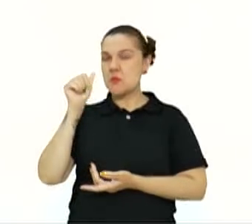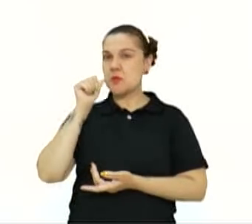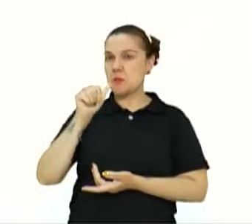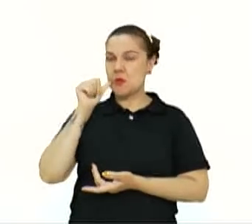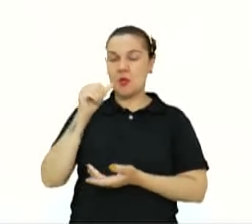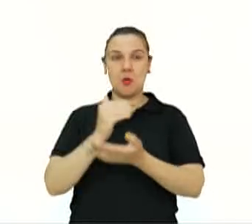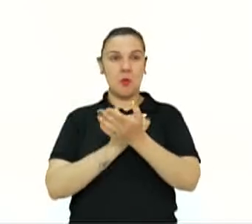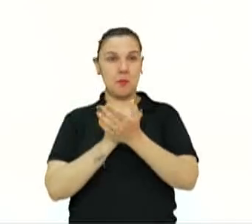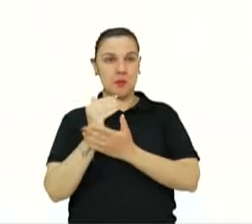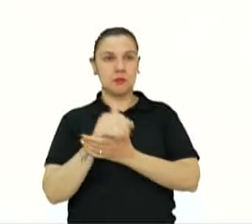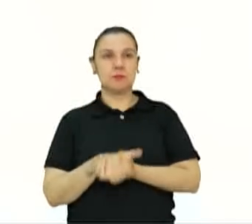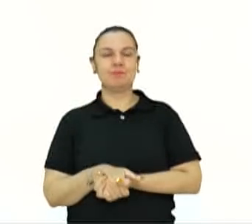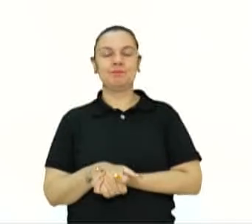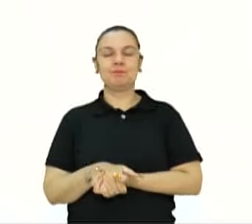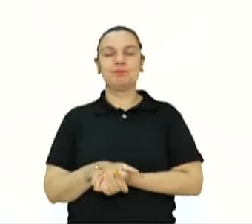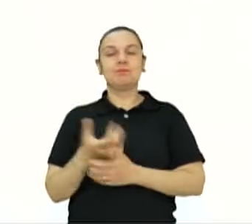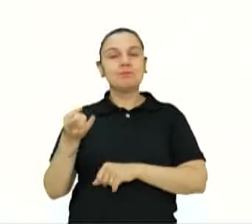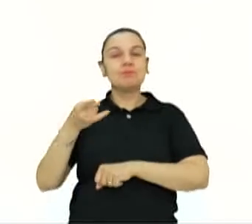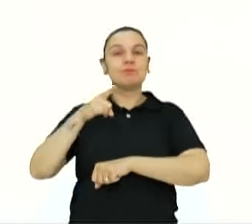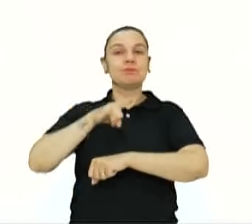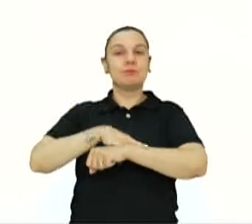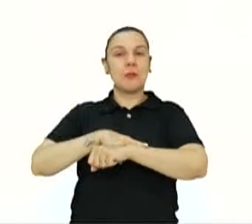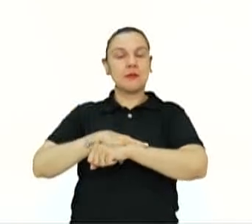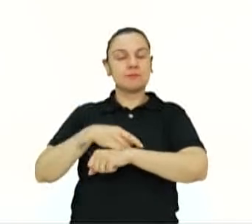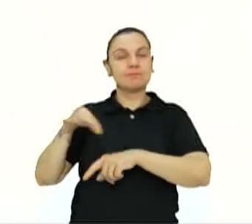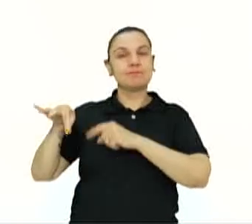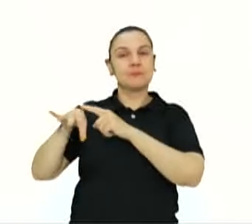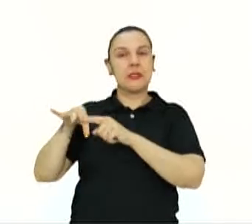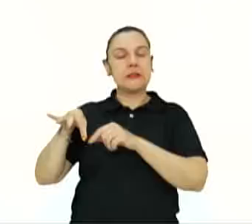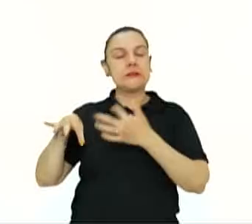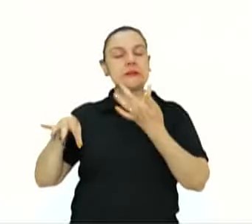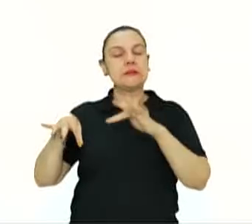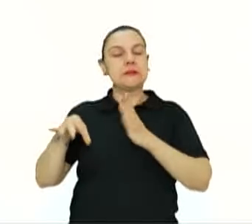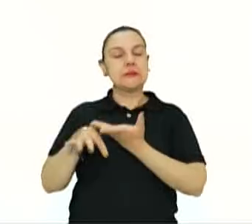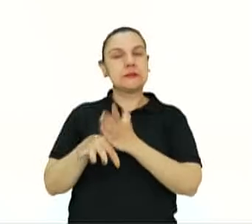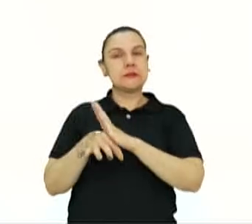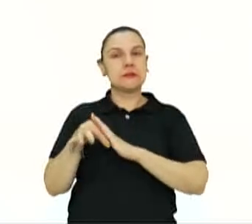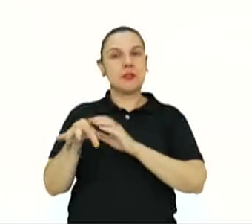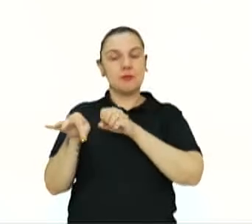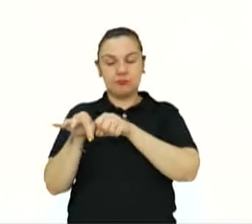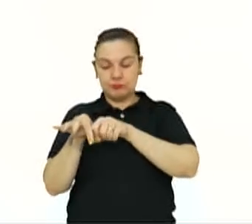mulher começou a sentir um ardor na região genital e ela passou a